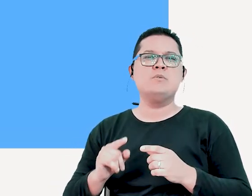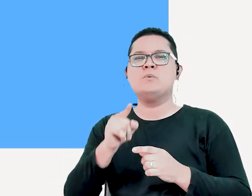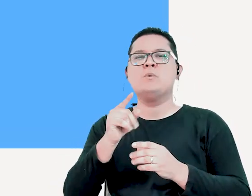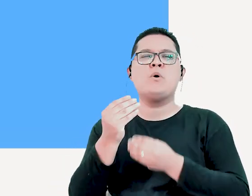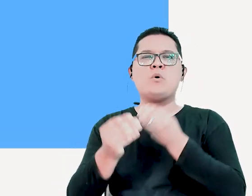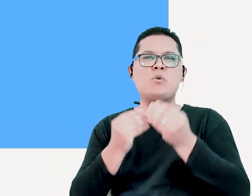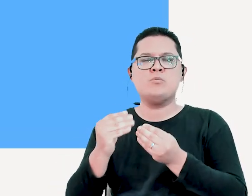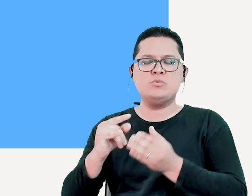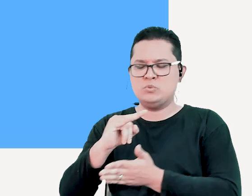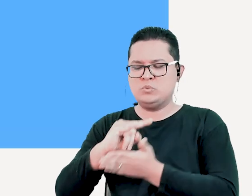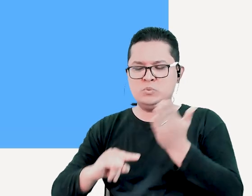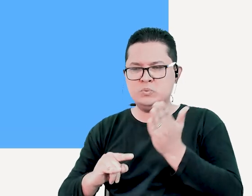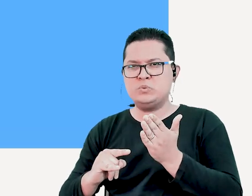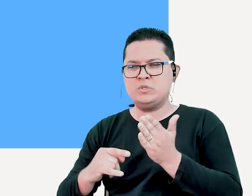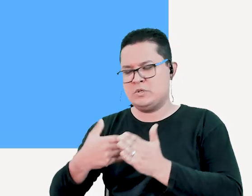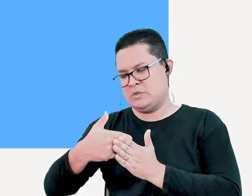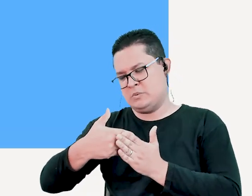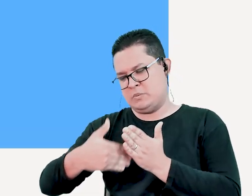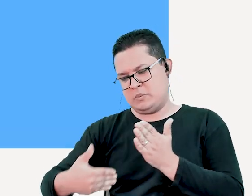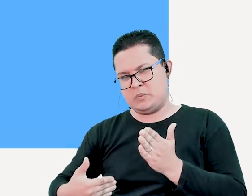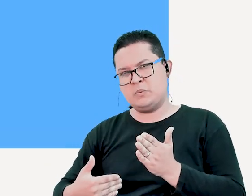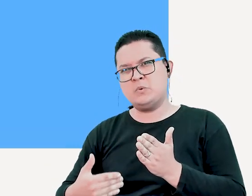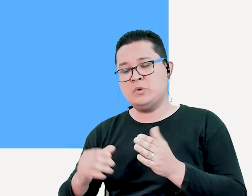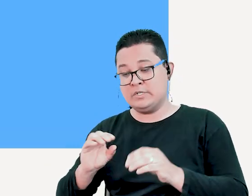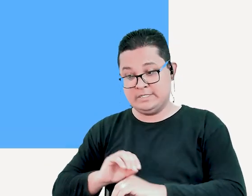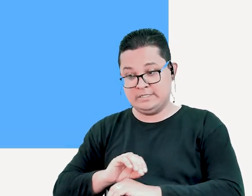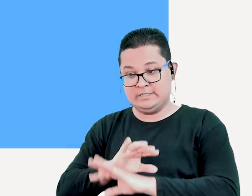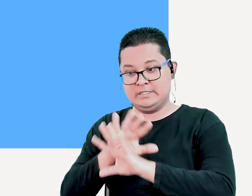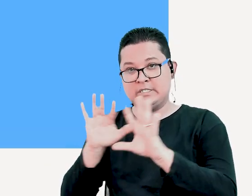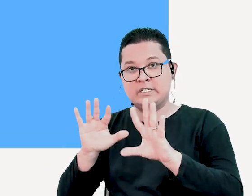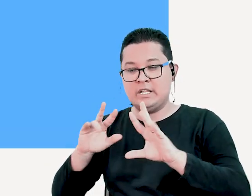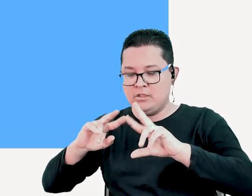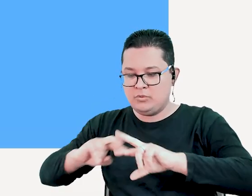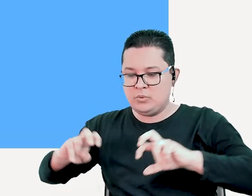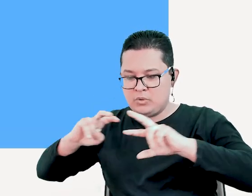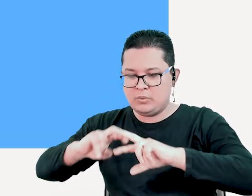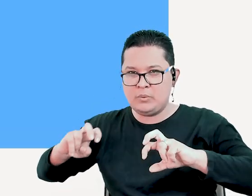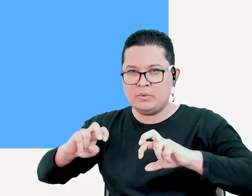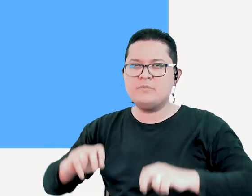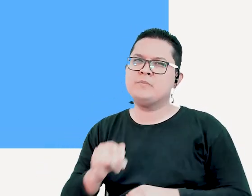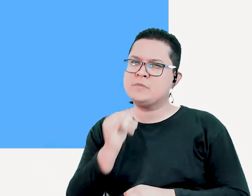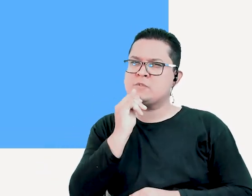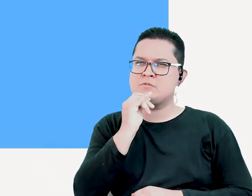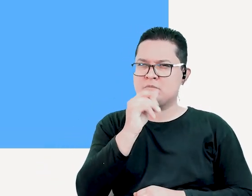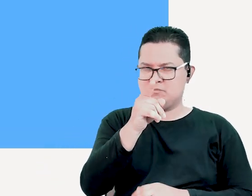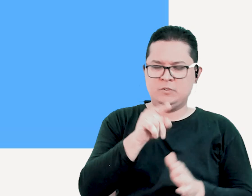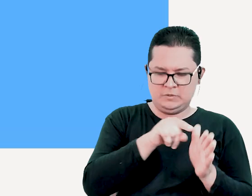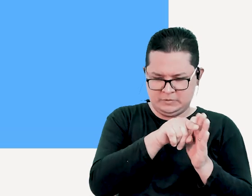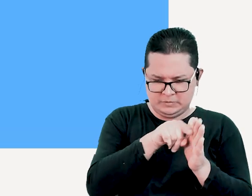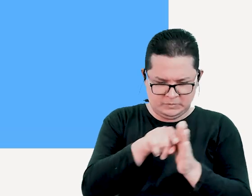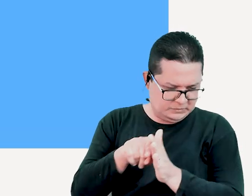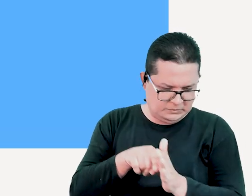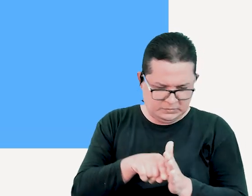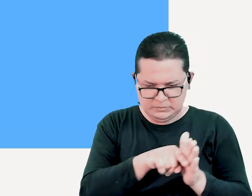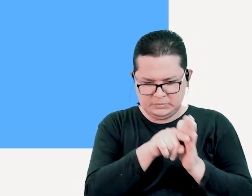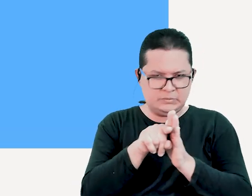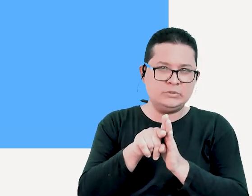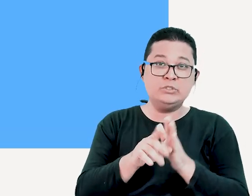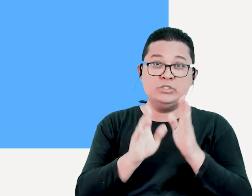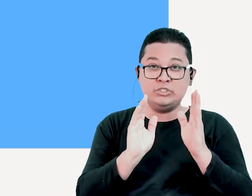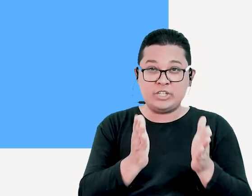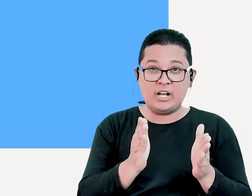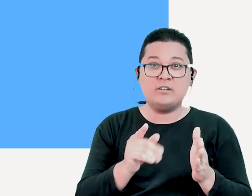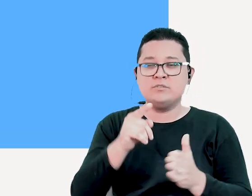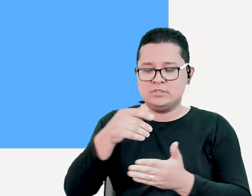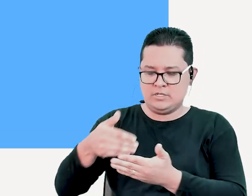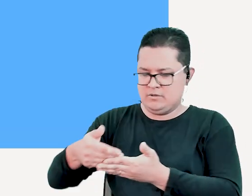é isso, né? Então, a partir do momento que você consegue, depois dessa pesquisa, é legal você organizar tudo que você descobriu.